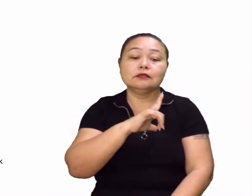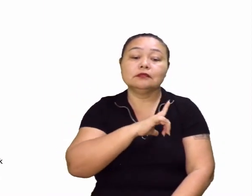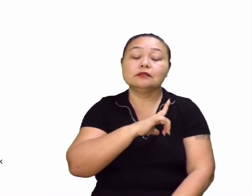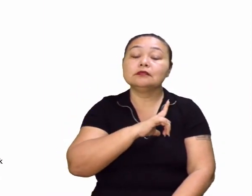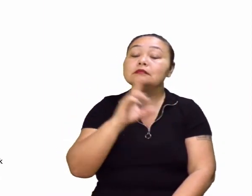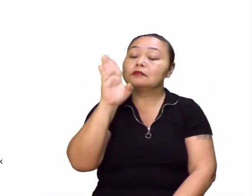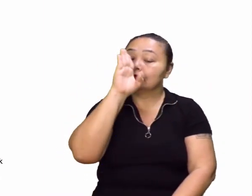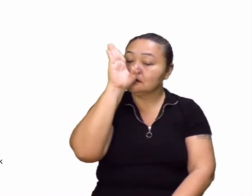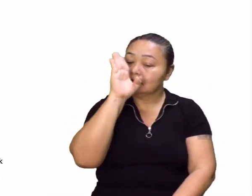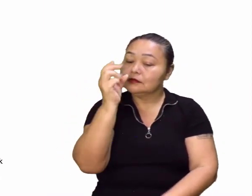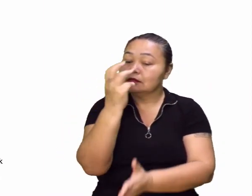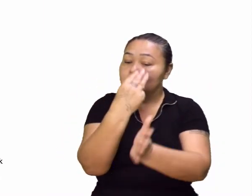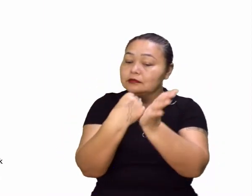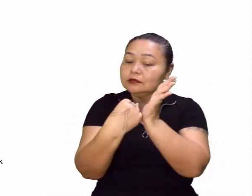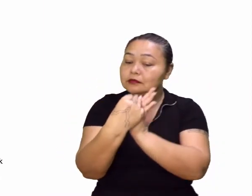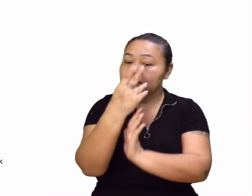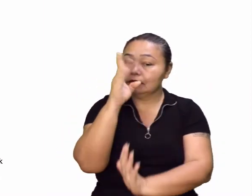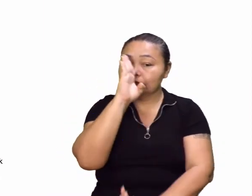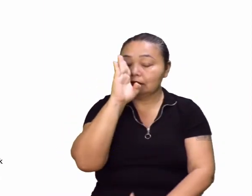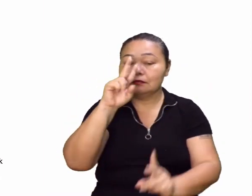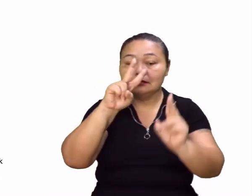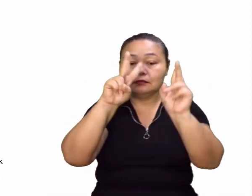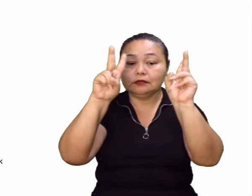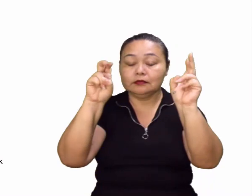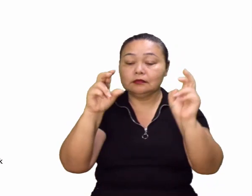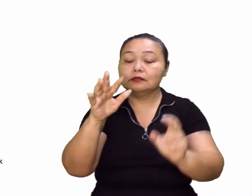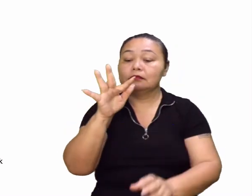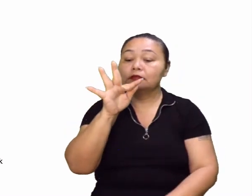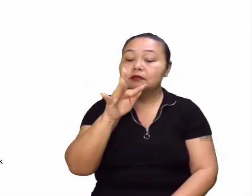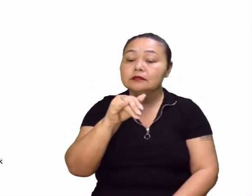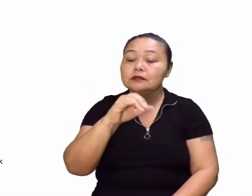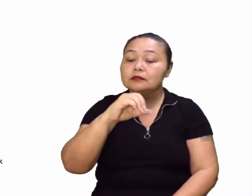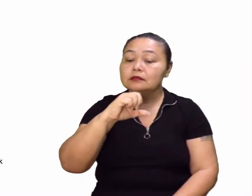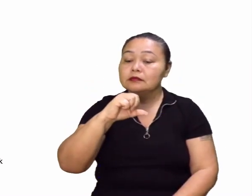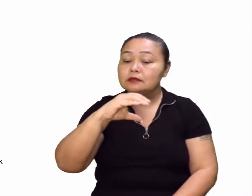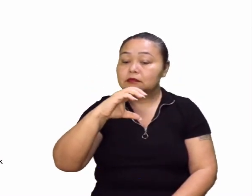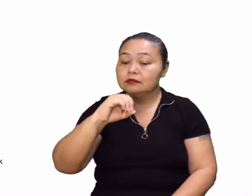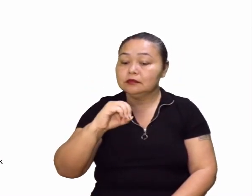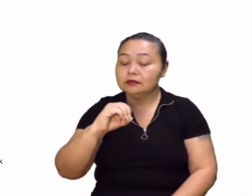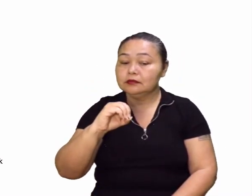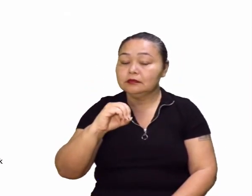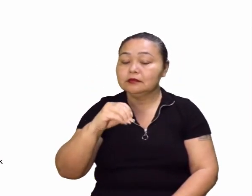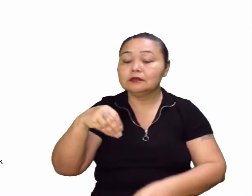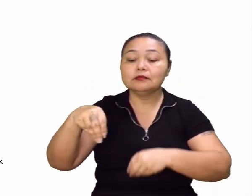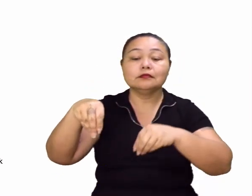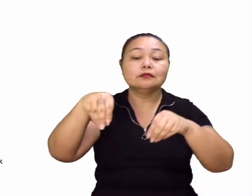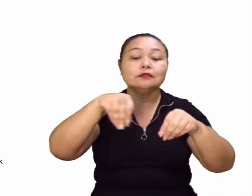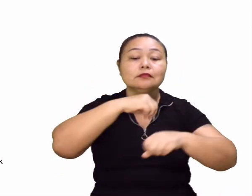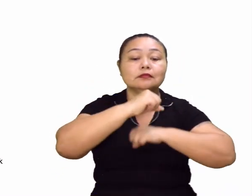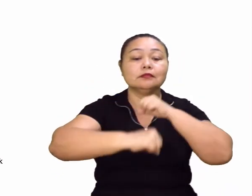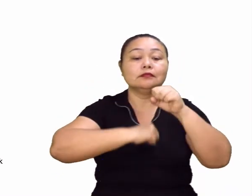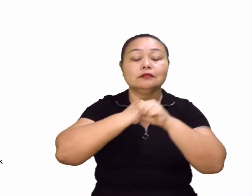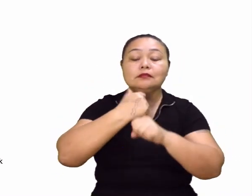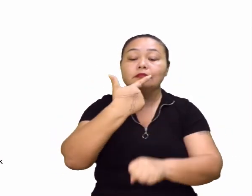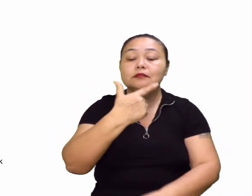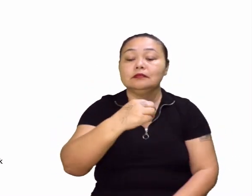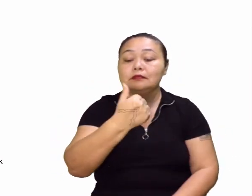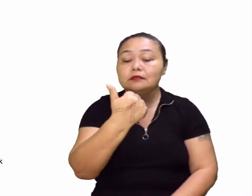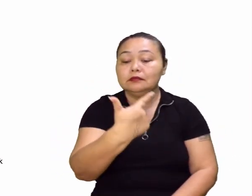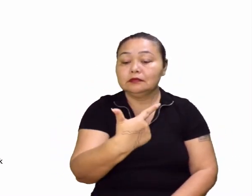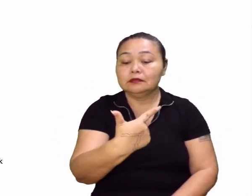do Brasil. O título é Brasil Físico. Okay. Ano